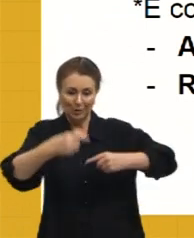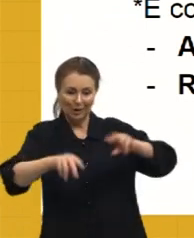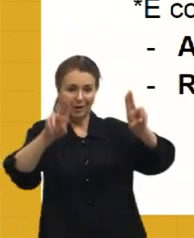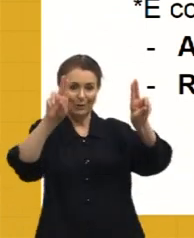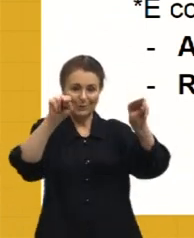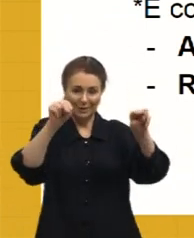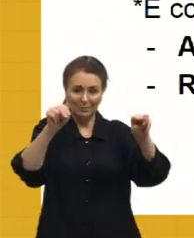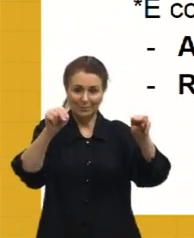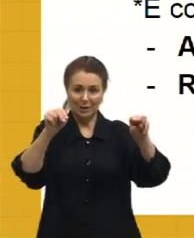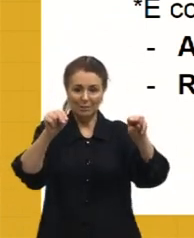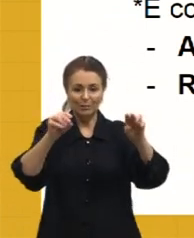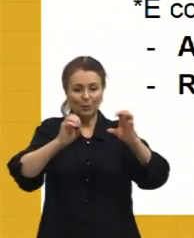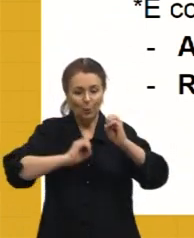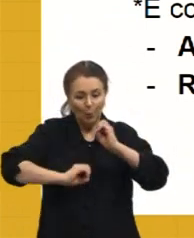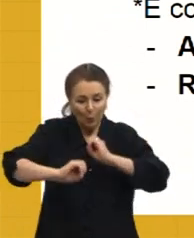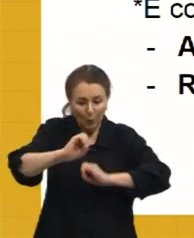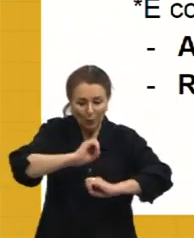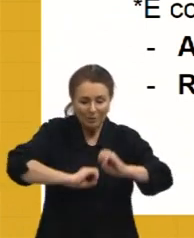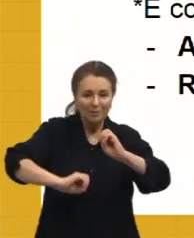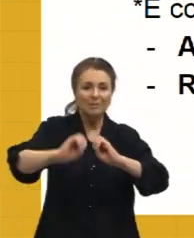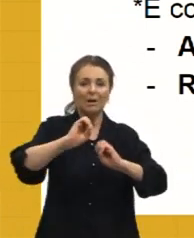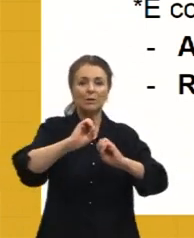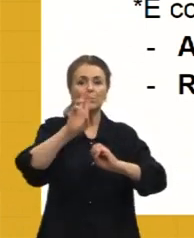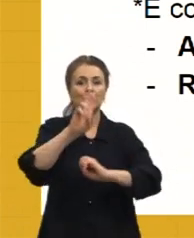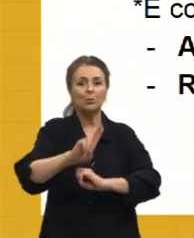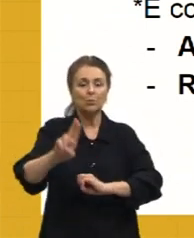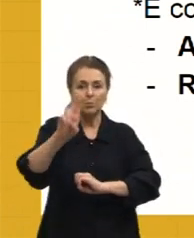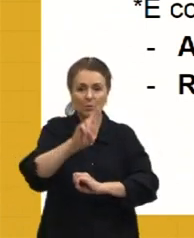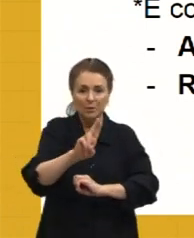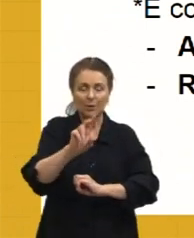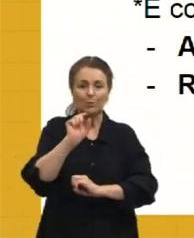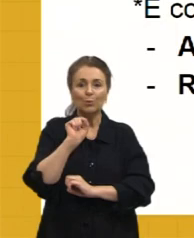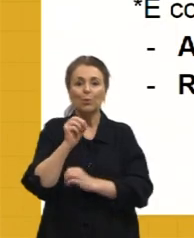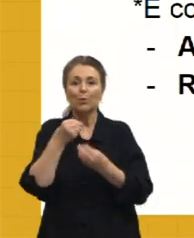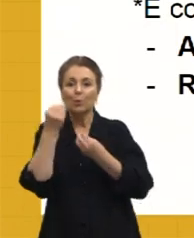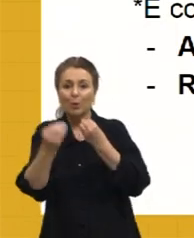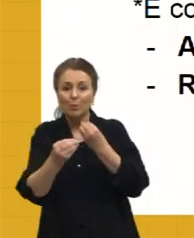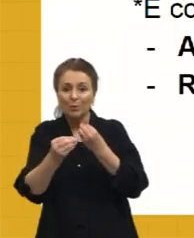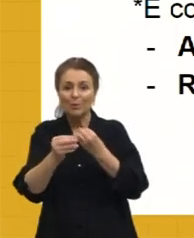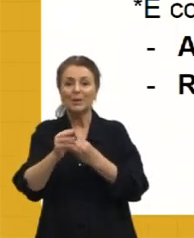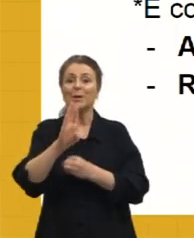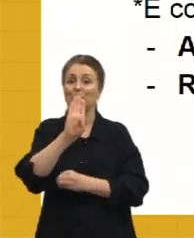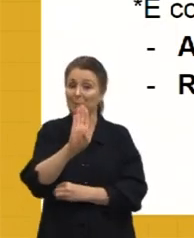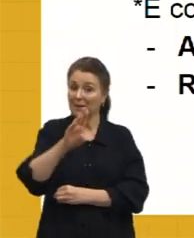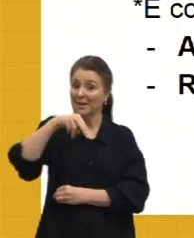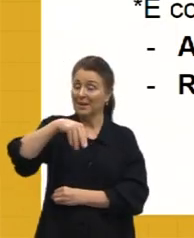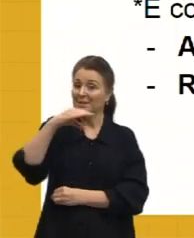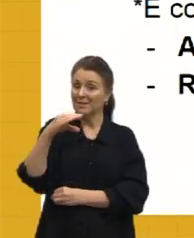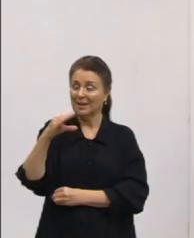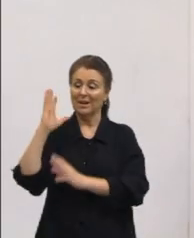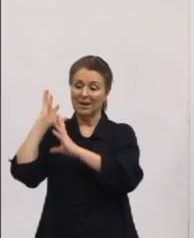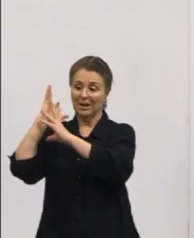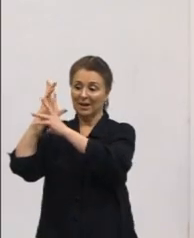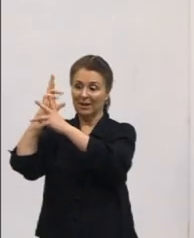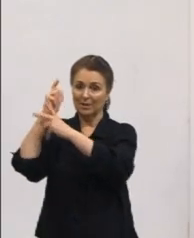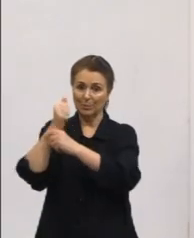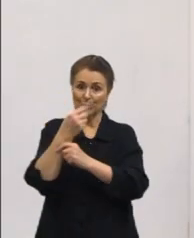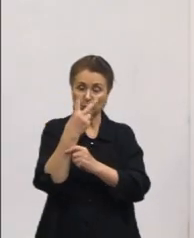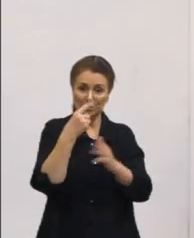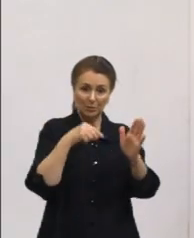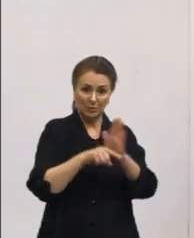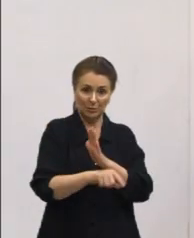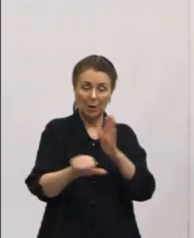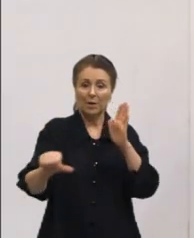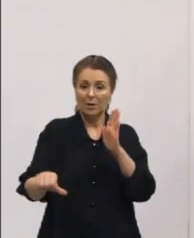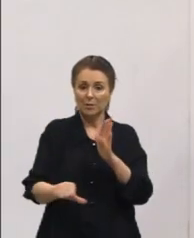foram orientados foram norteados o suleados a partir da bncc então retomar essas duas questões da primeiro